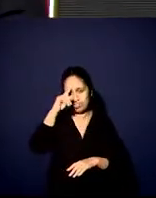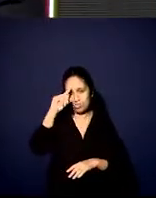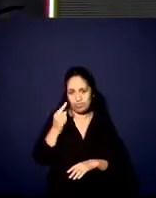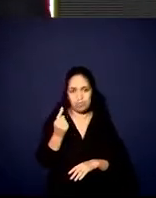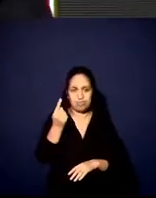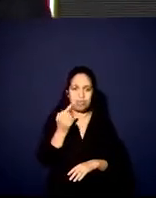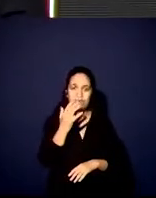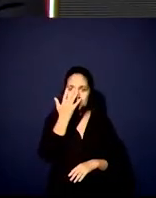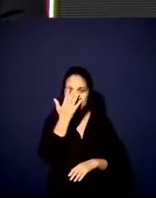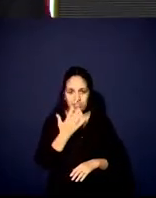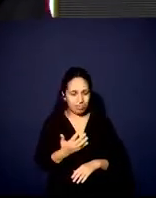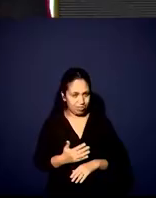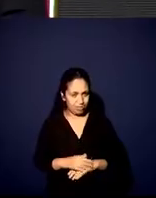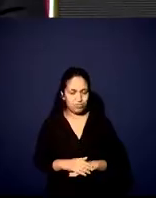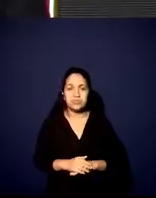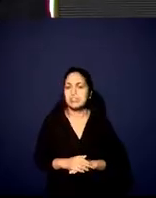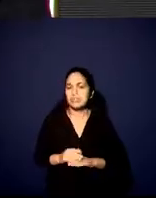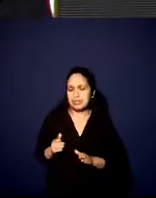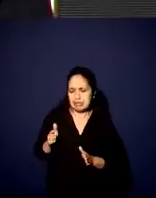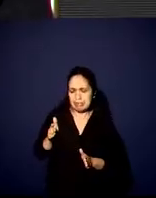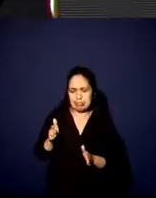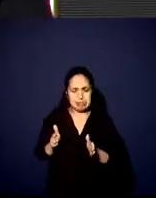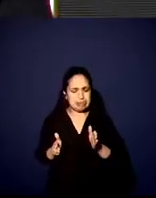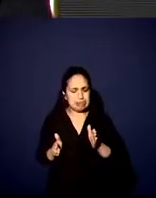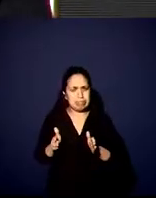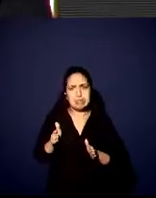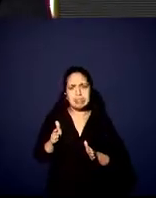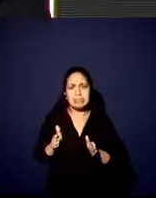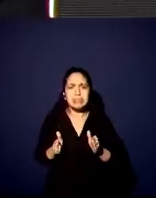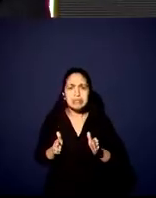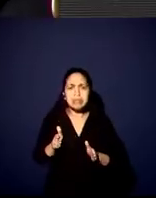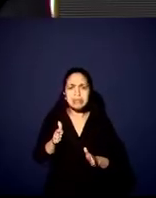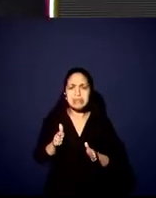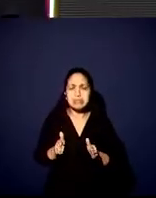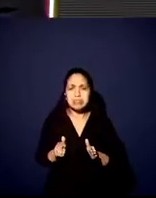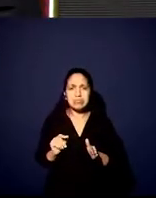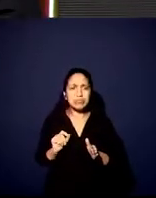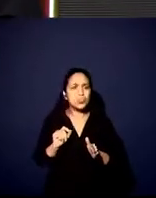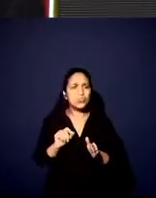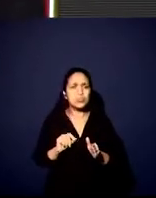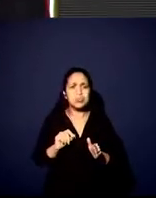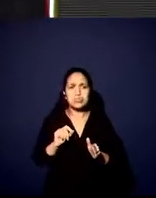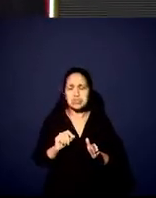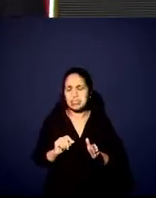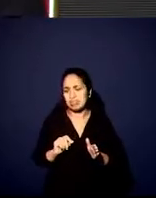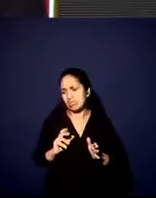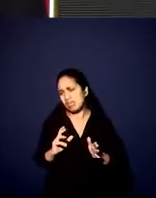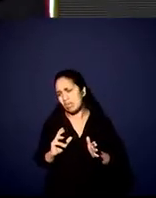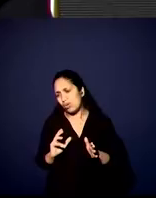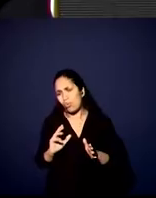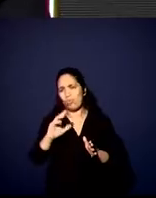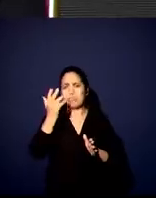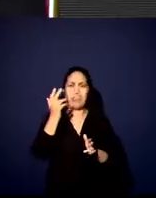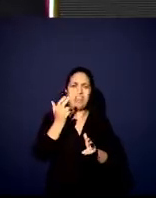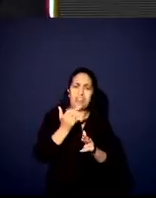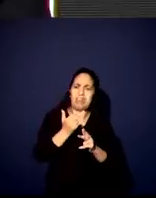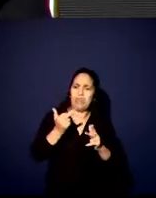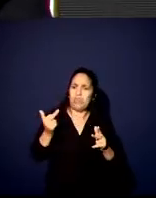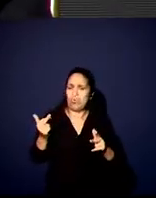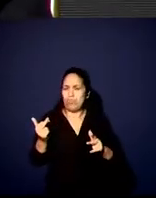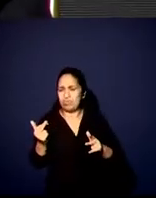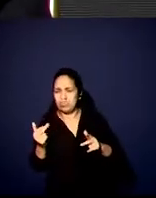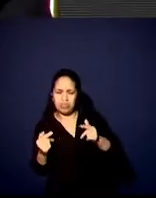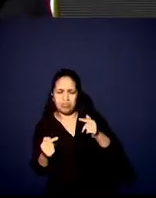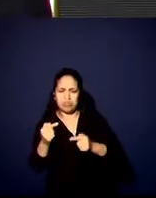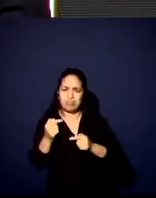esse ato esse espaço da vazão a muitas relações a muitas versões ou